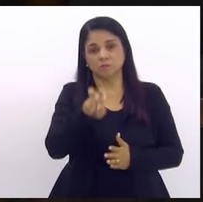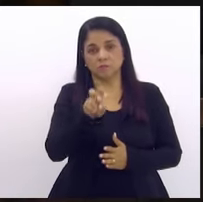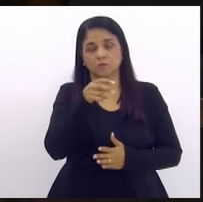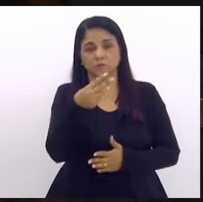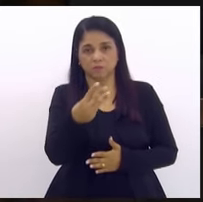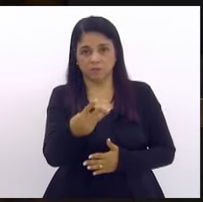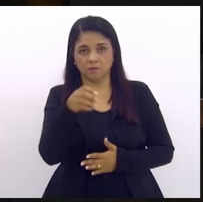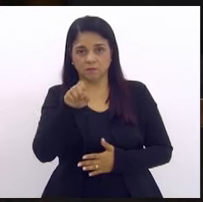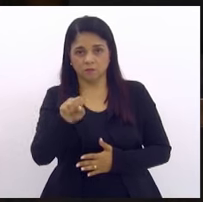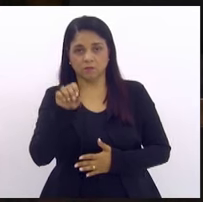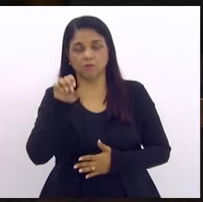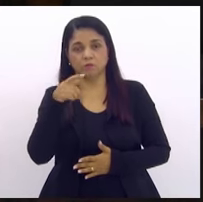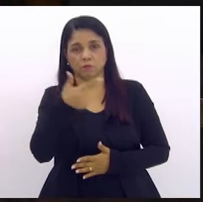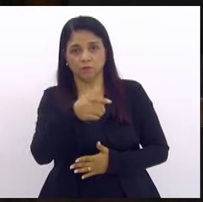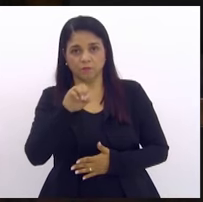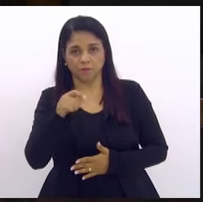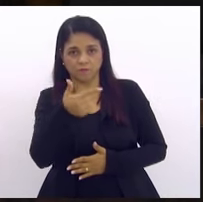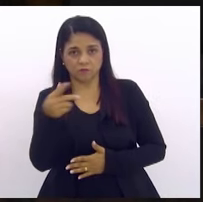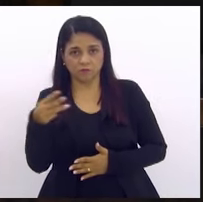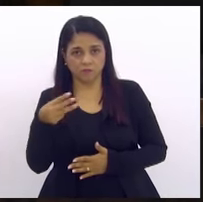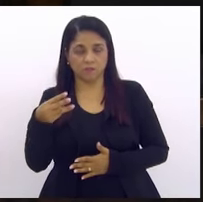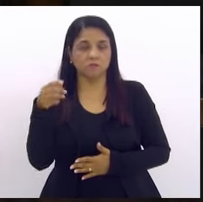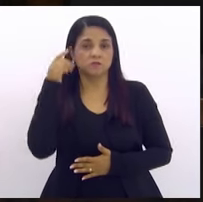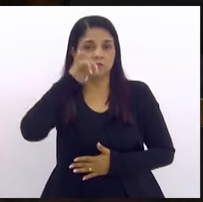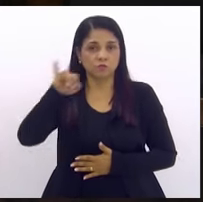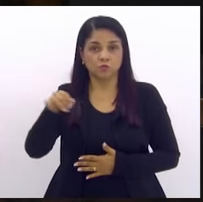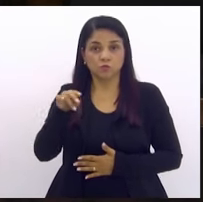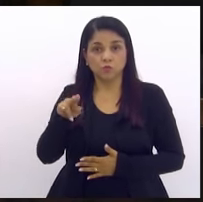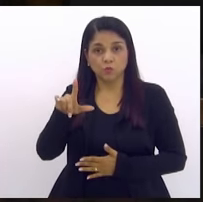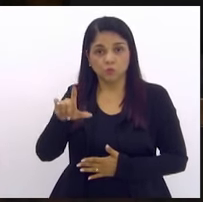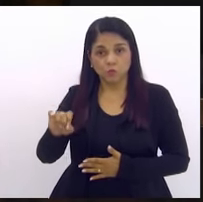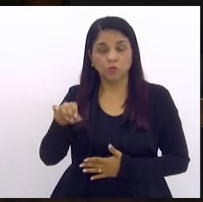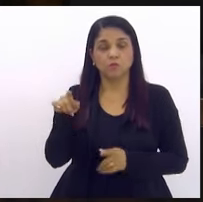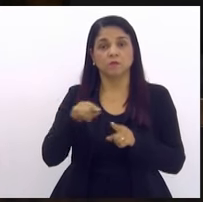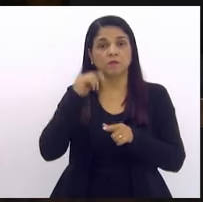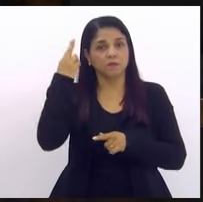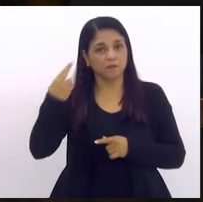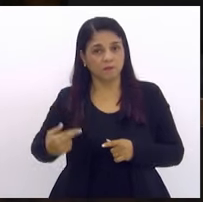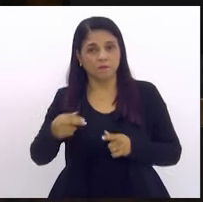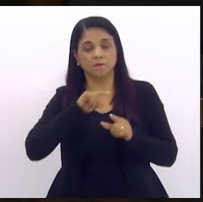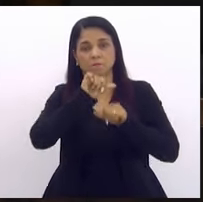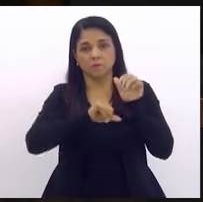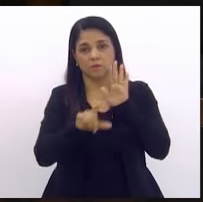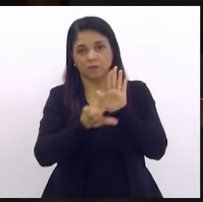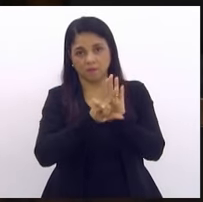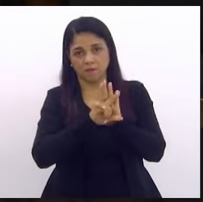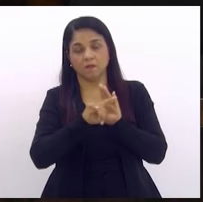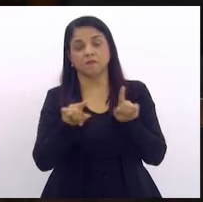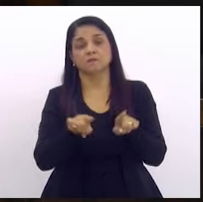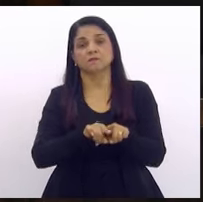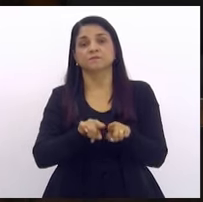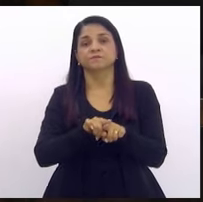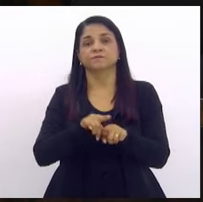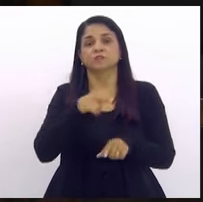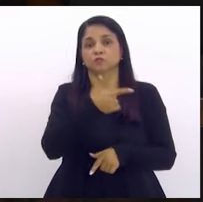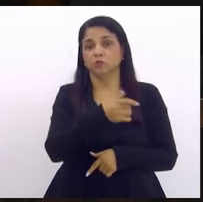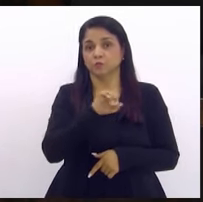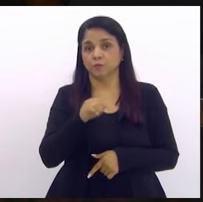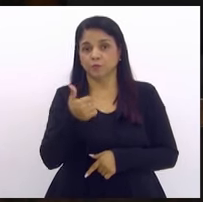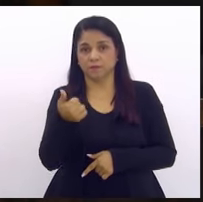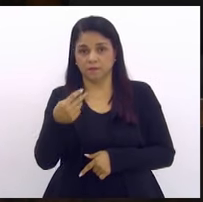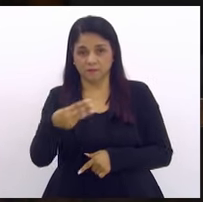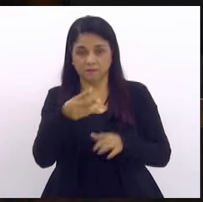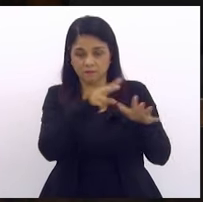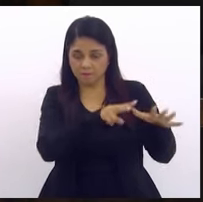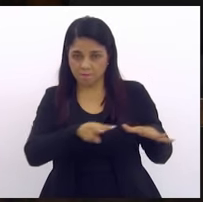538/2023, de autoria do deputado Júlio Rocha e Renata Souza, que altera a lei número 6401, de 5 de março de 2013, que institui a